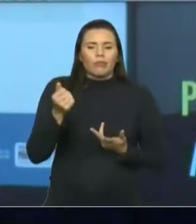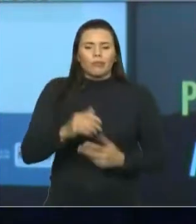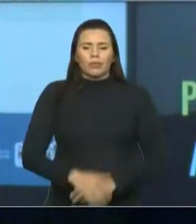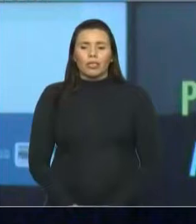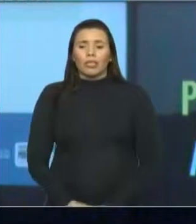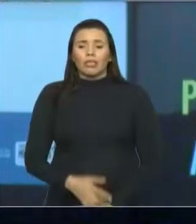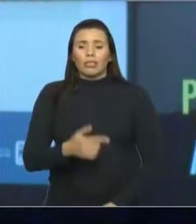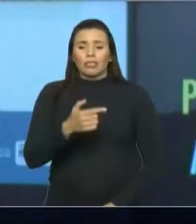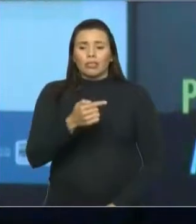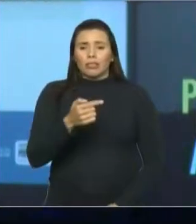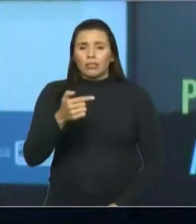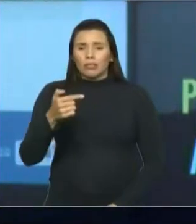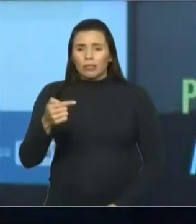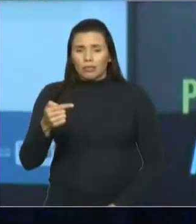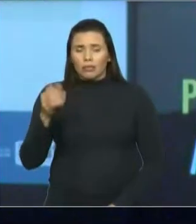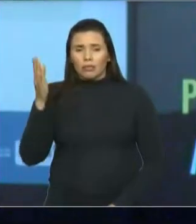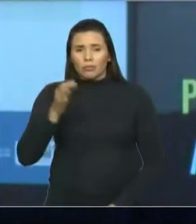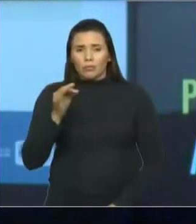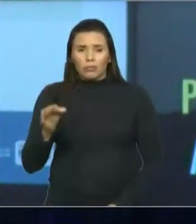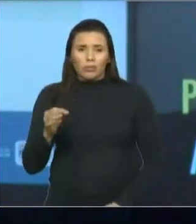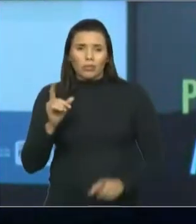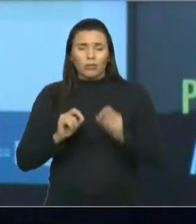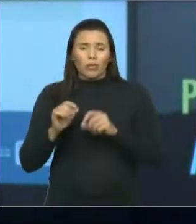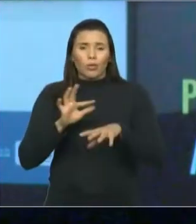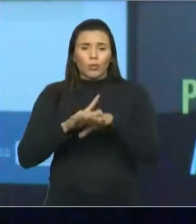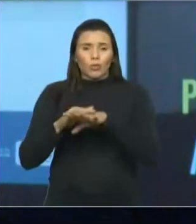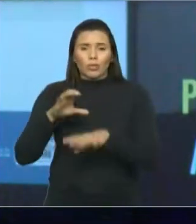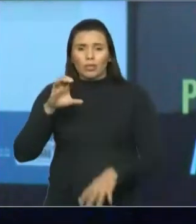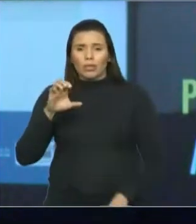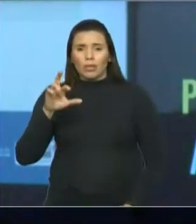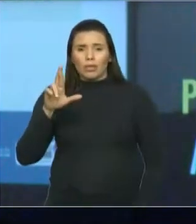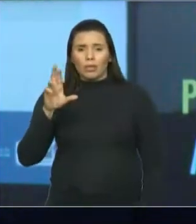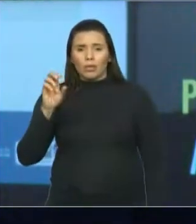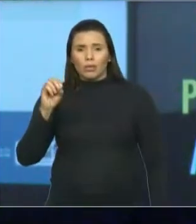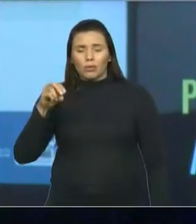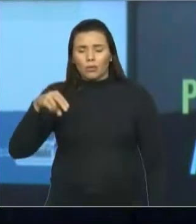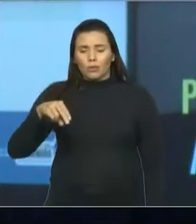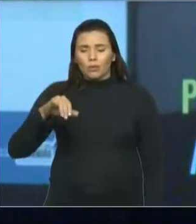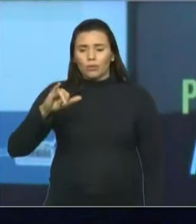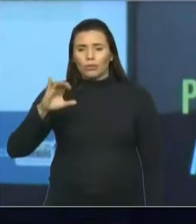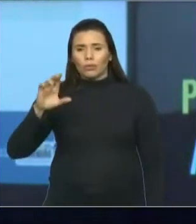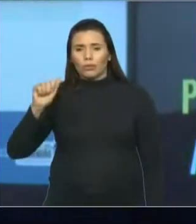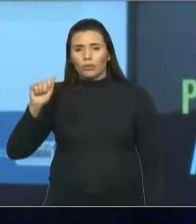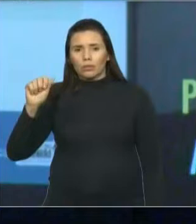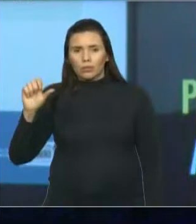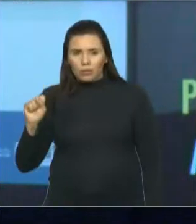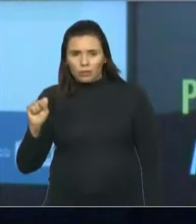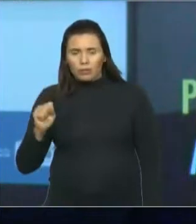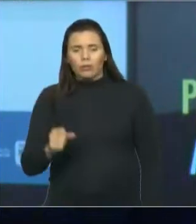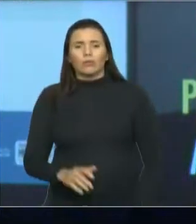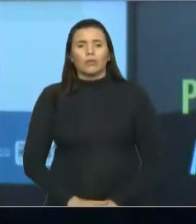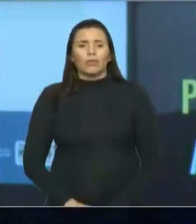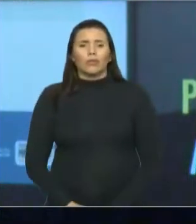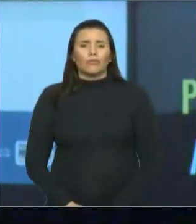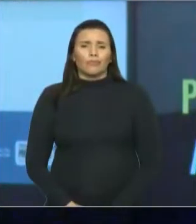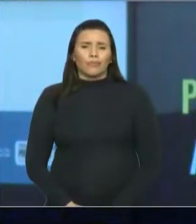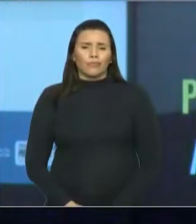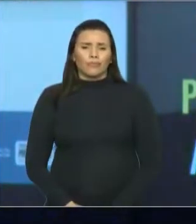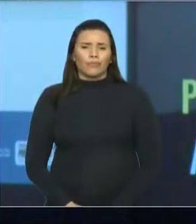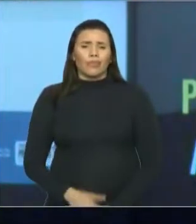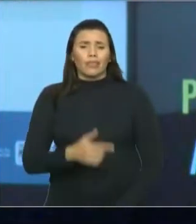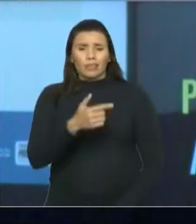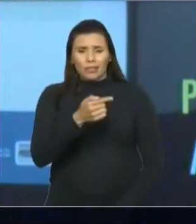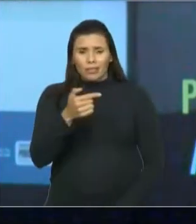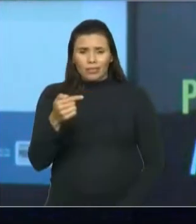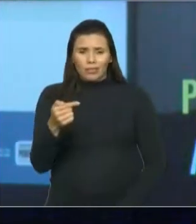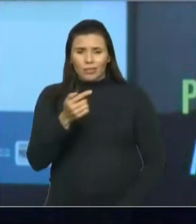predominância relativa de doenças crônicas. Isso já dá um cenário do que a gente vai ter para o futuro, que a gente tem 77%